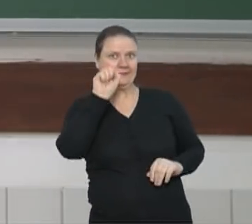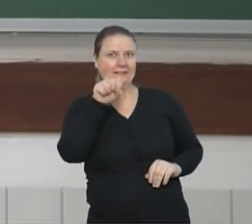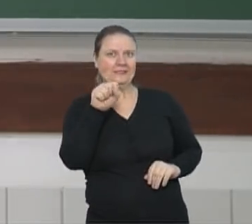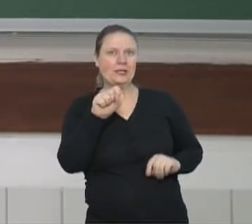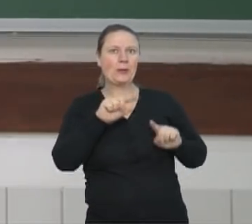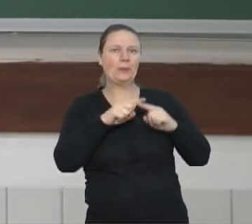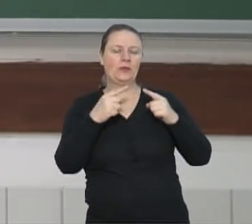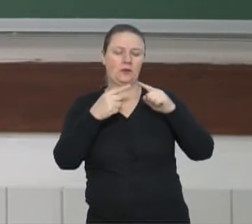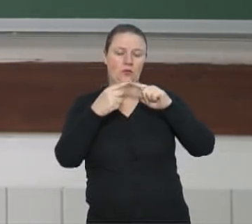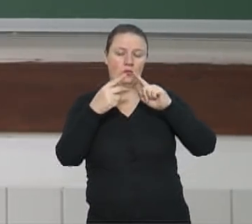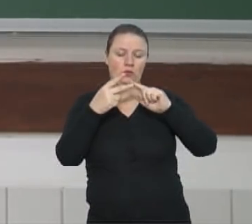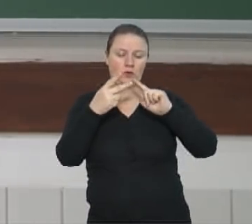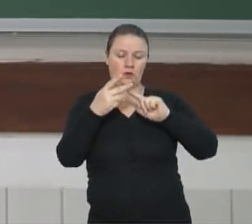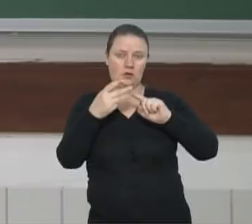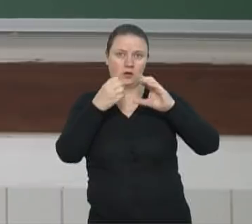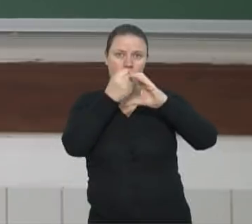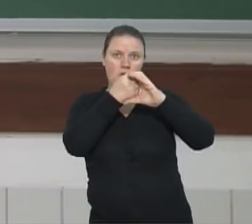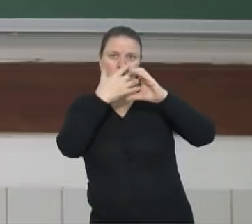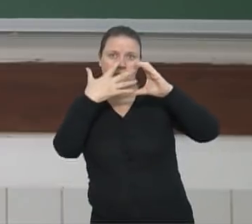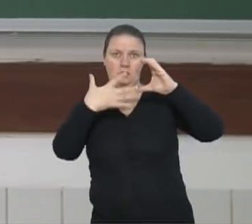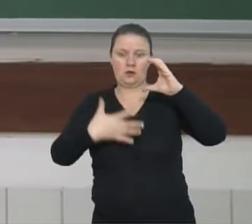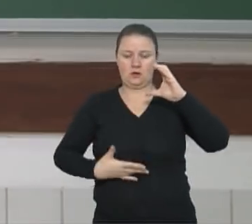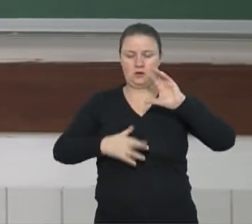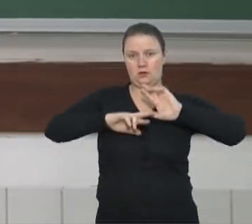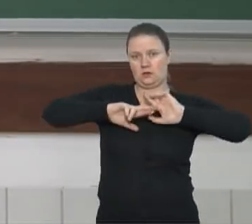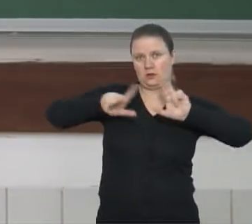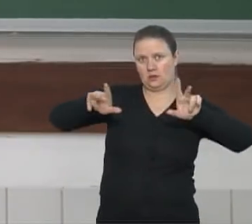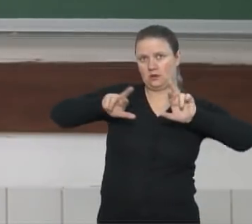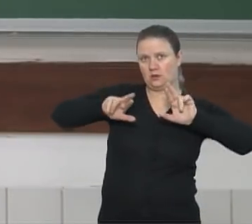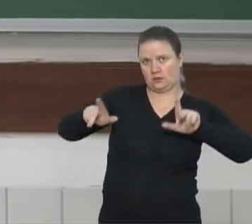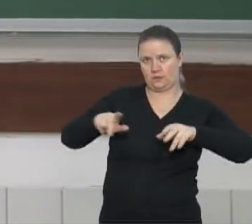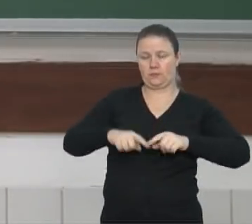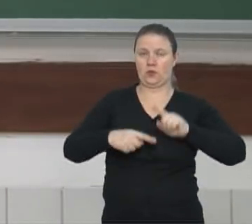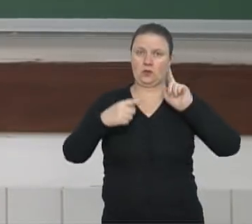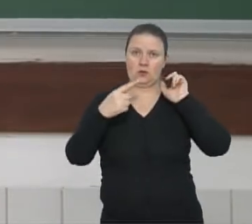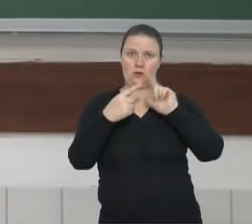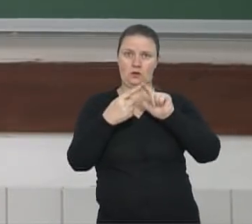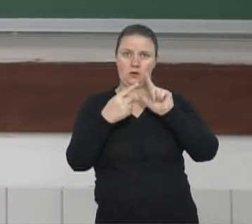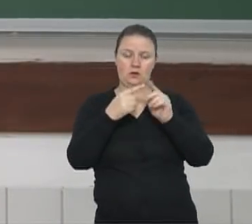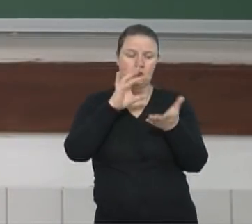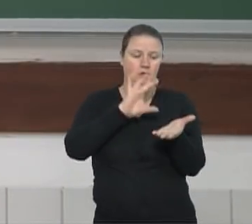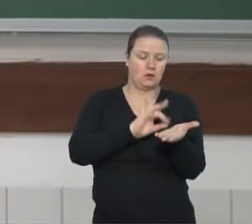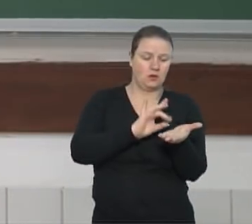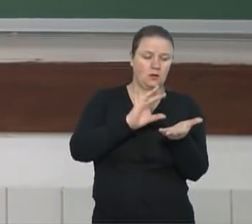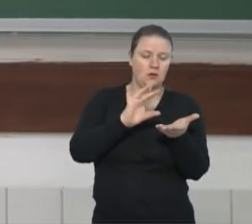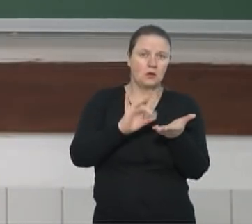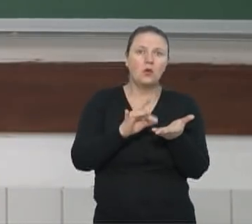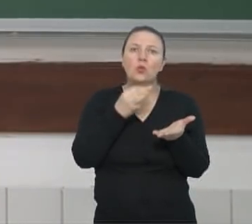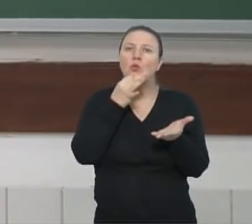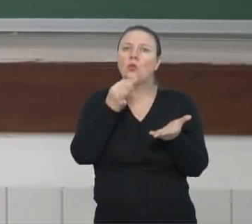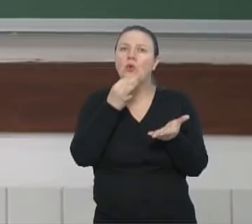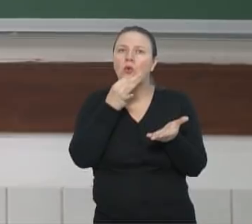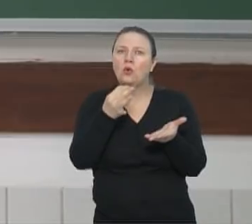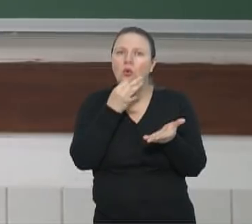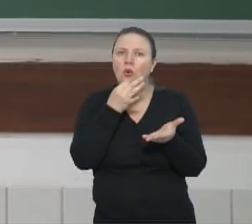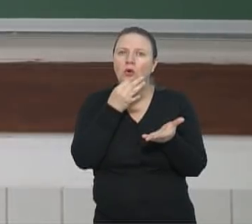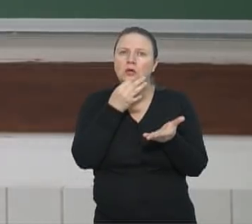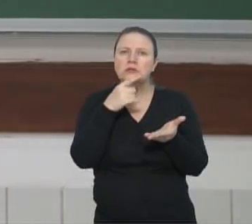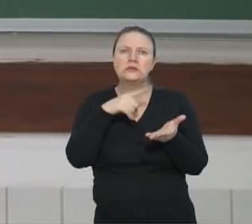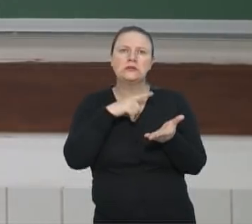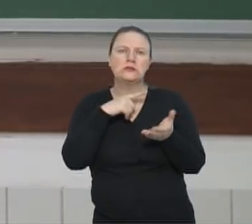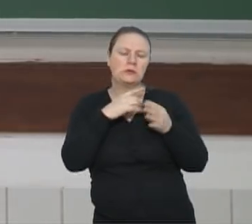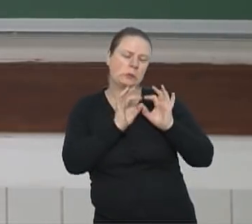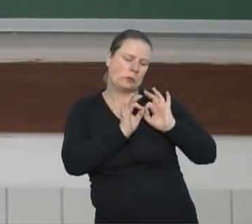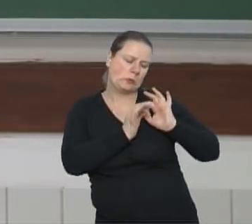característica diferenciada. O primeiro ali, que é o artigo de opinião. Ele é mais amplo,